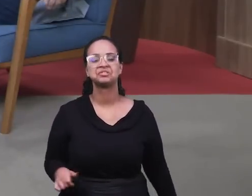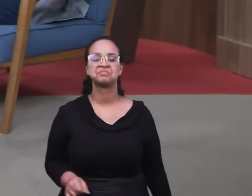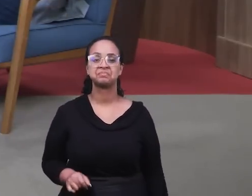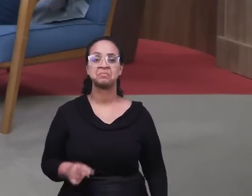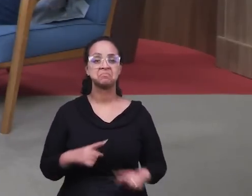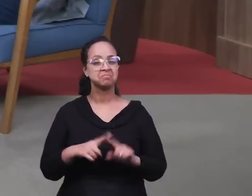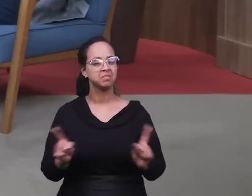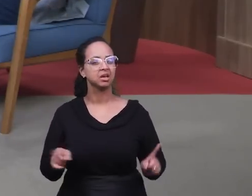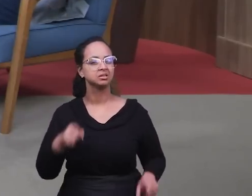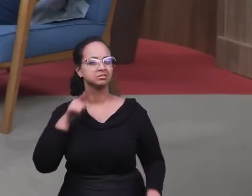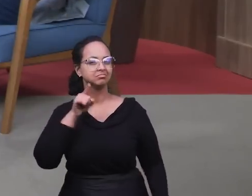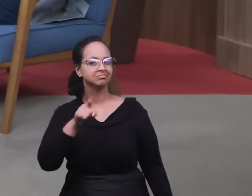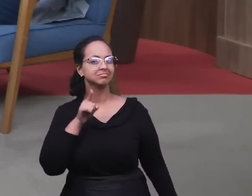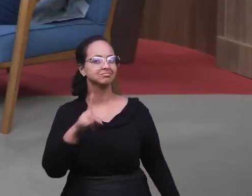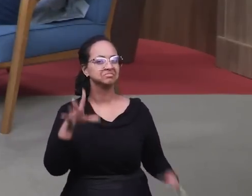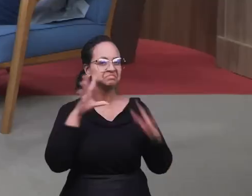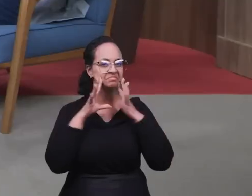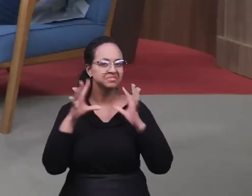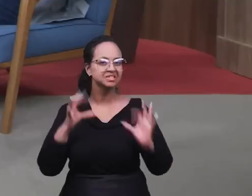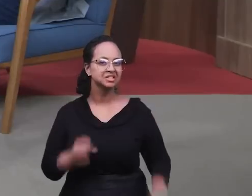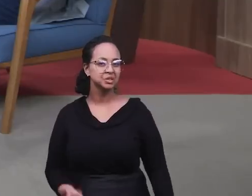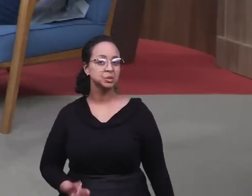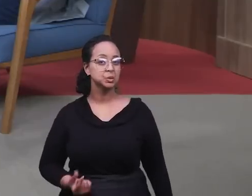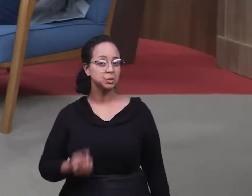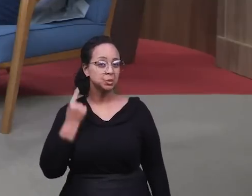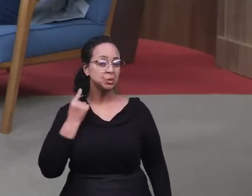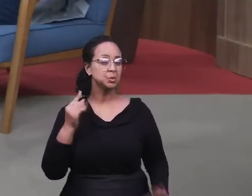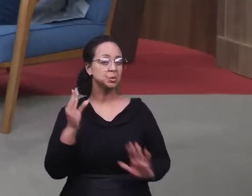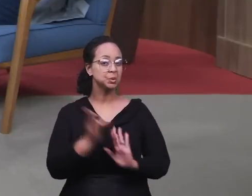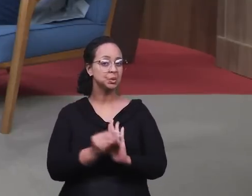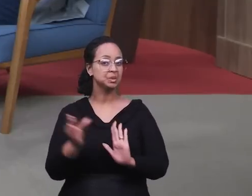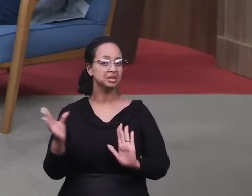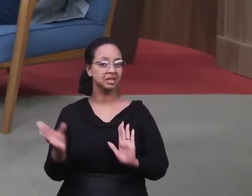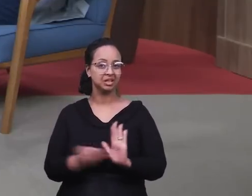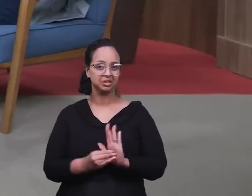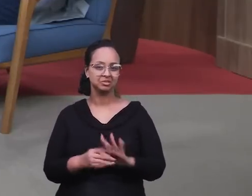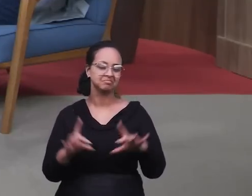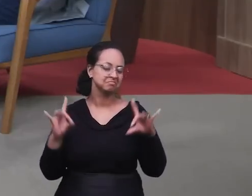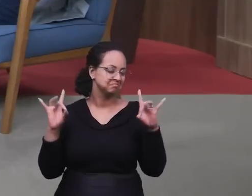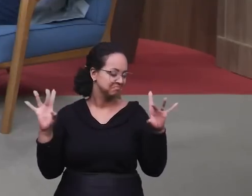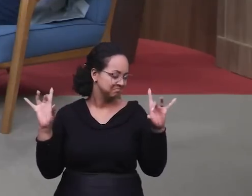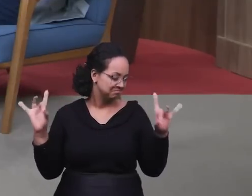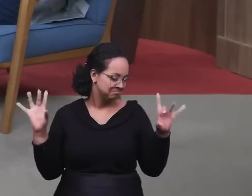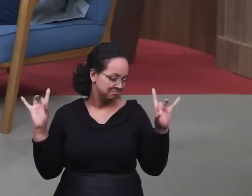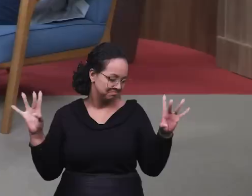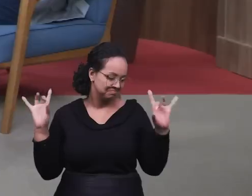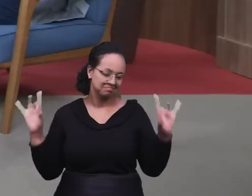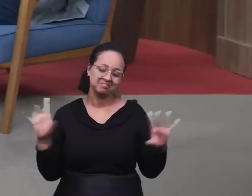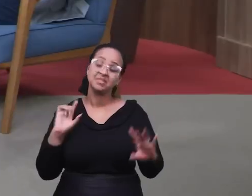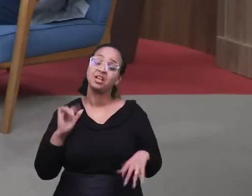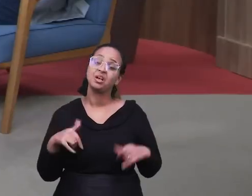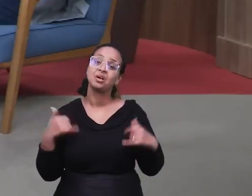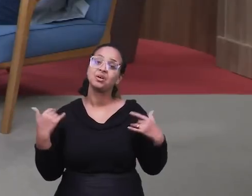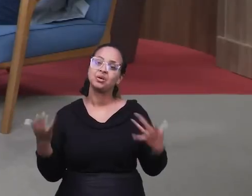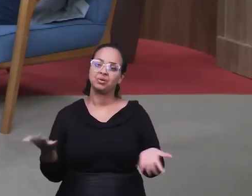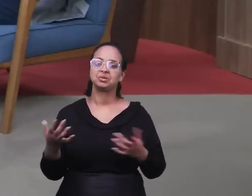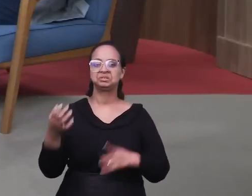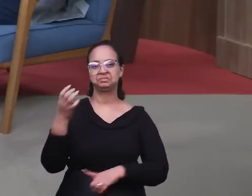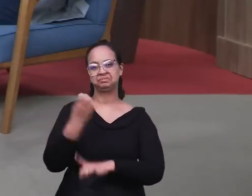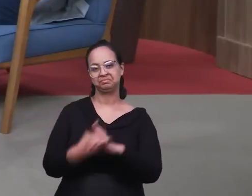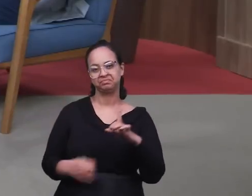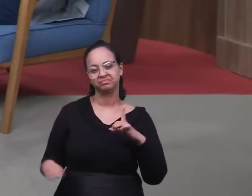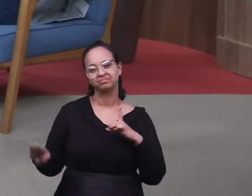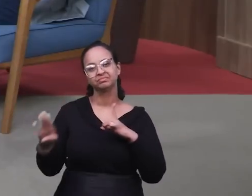canal. Mas eu quero chamar a atenção para um conteúdo. Esse conteúdo é especial, que é